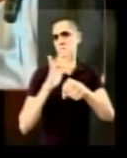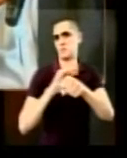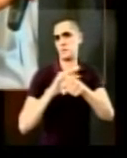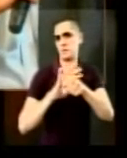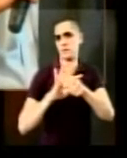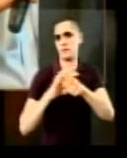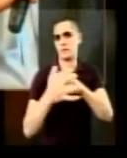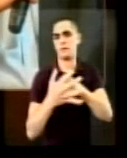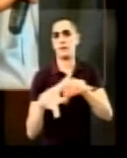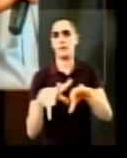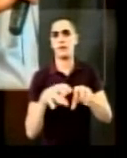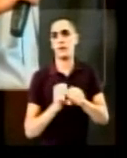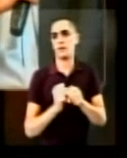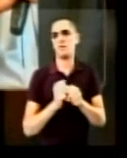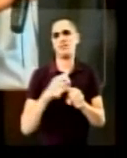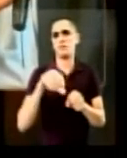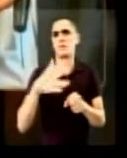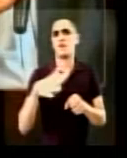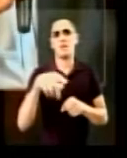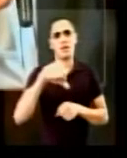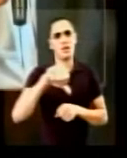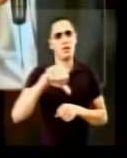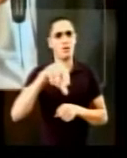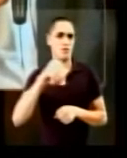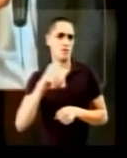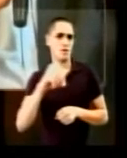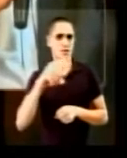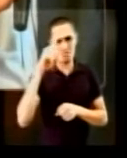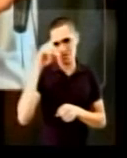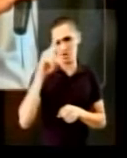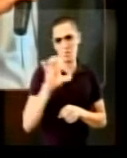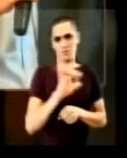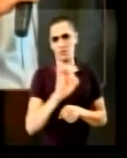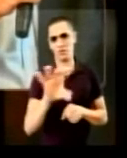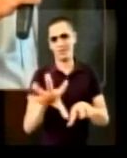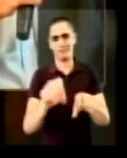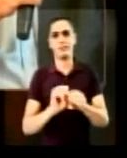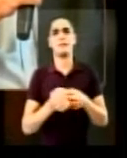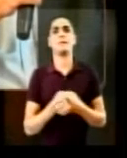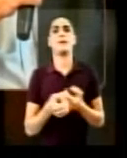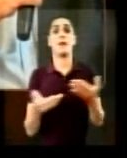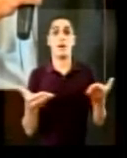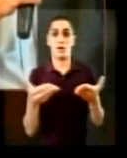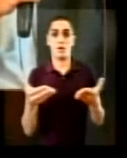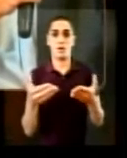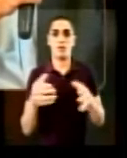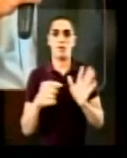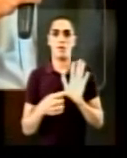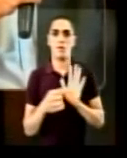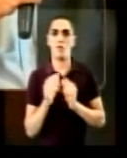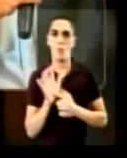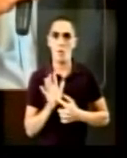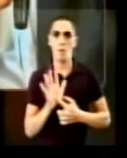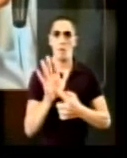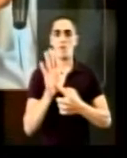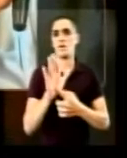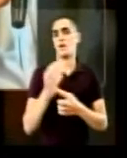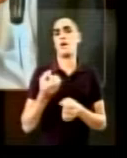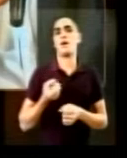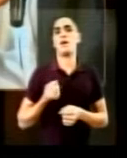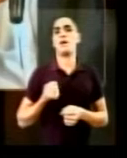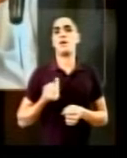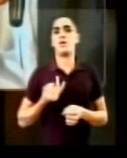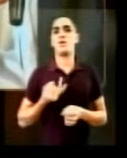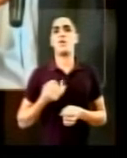tá? Agora nós vamos mostrar para vocês a média móvel de casos confirmados só